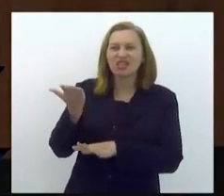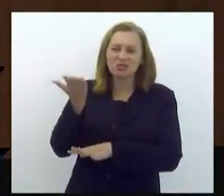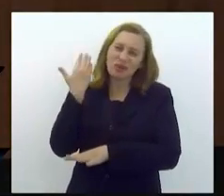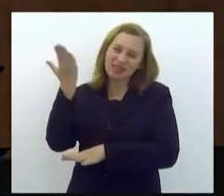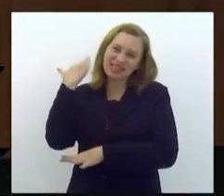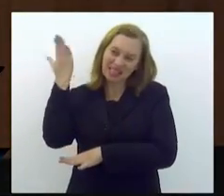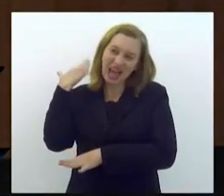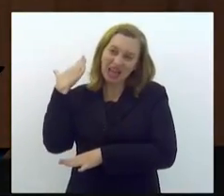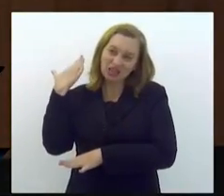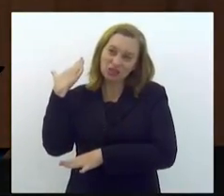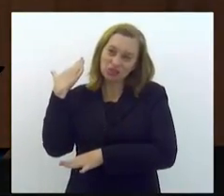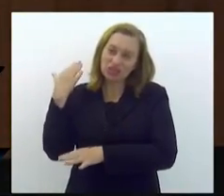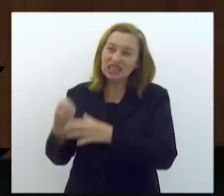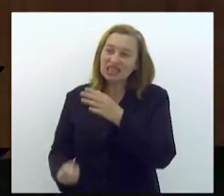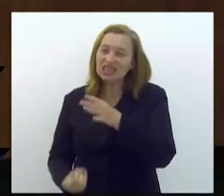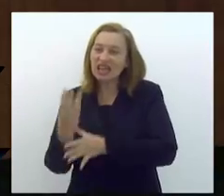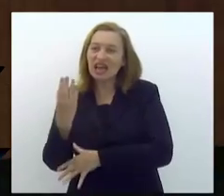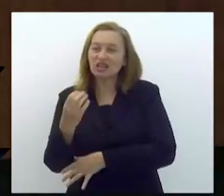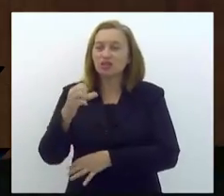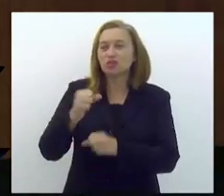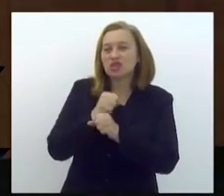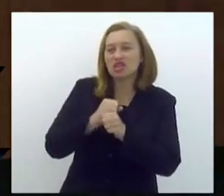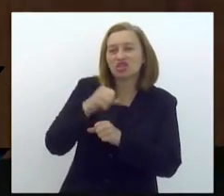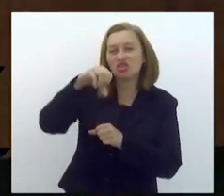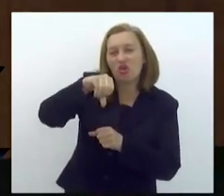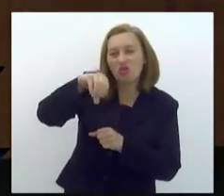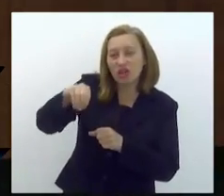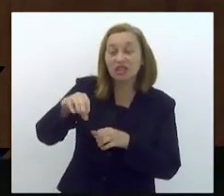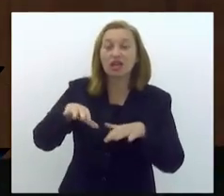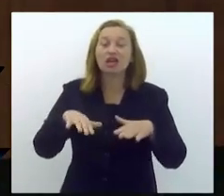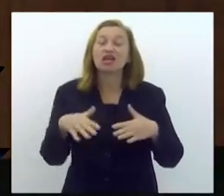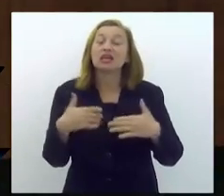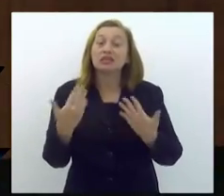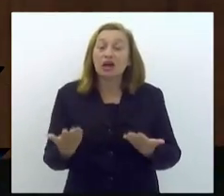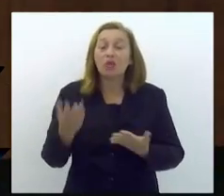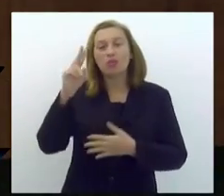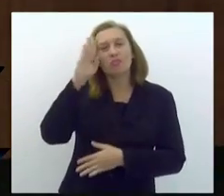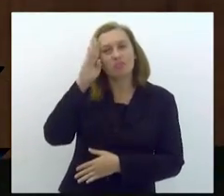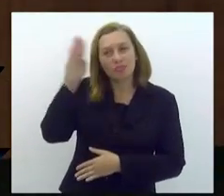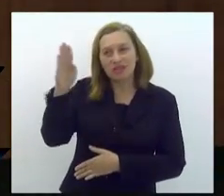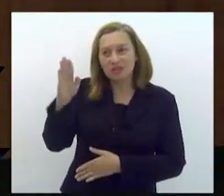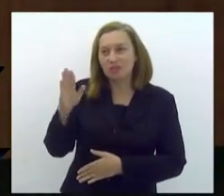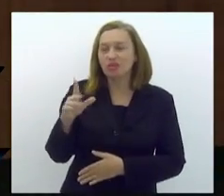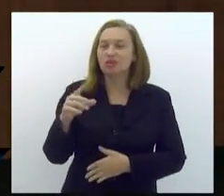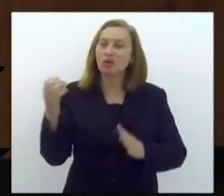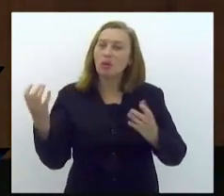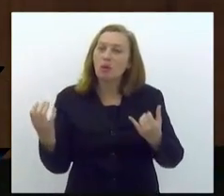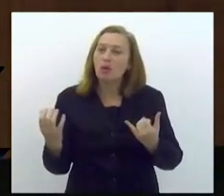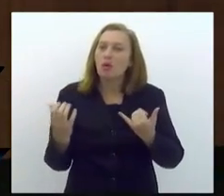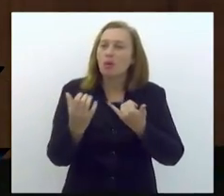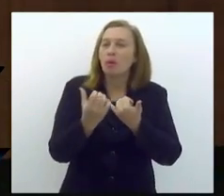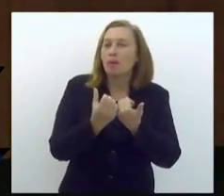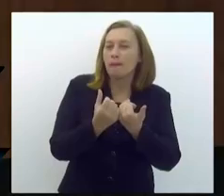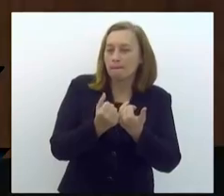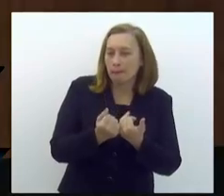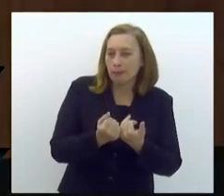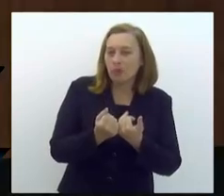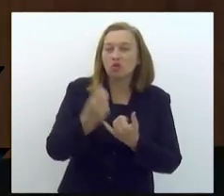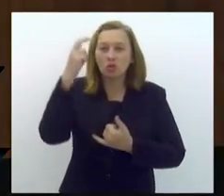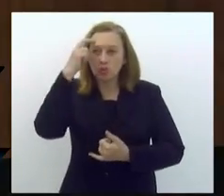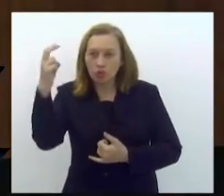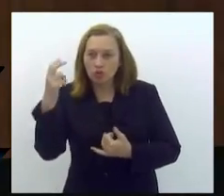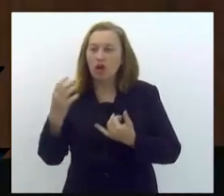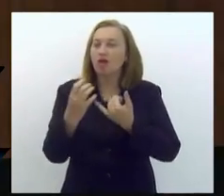esses que hoje participam então é fundamental a gente garantir como patrimônio cultural e material